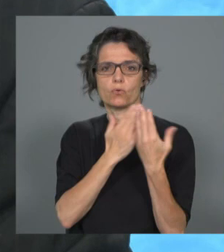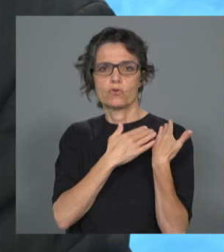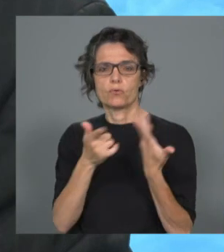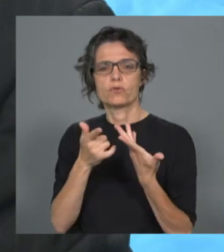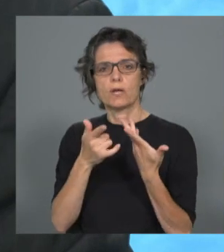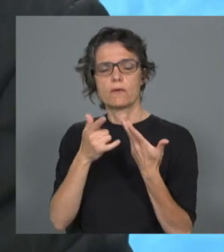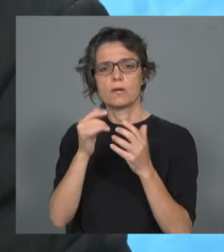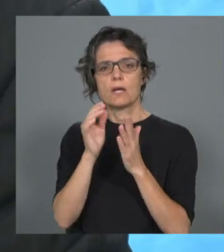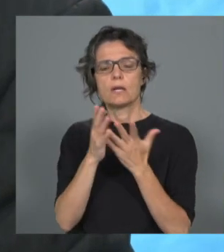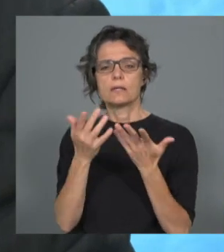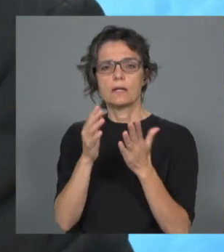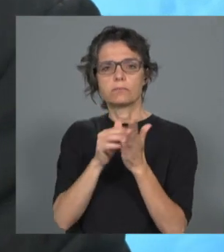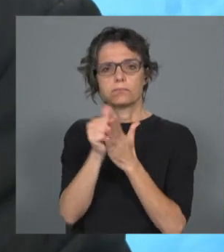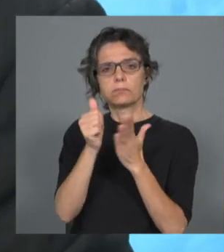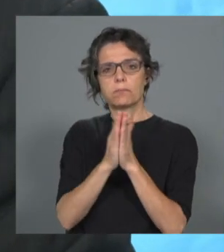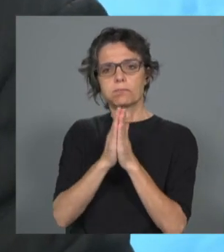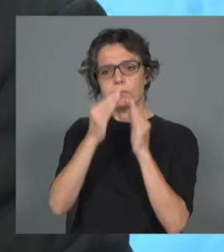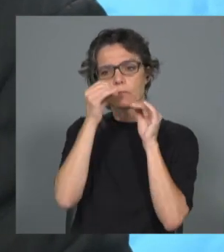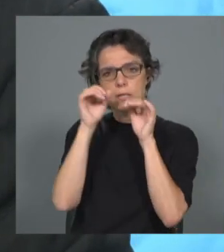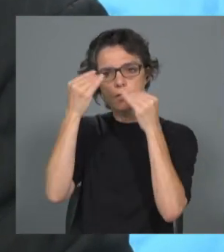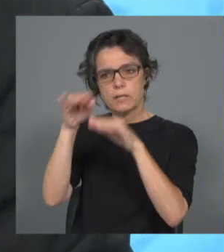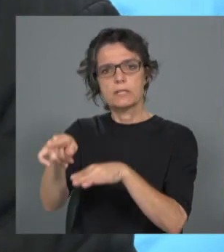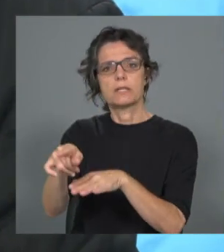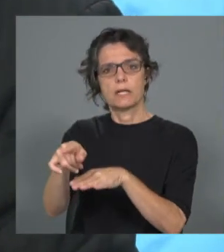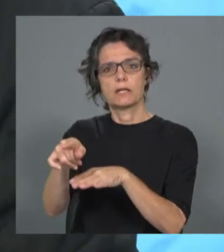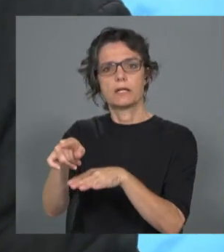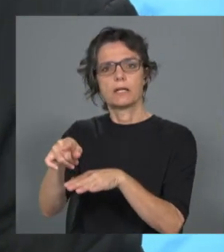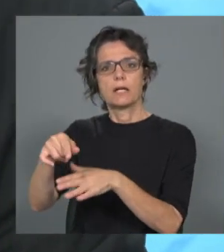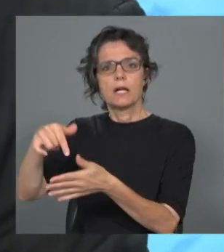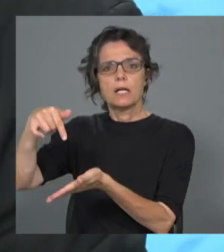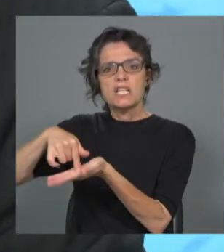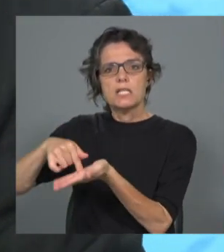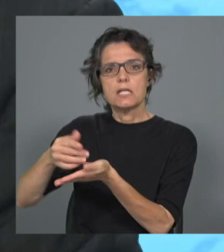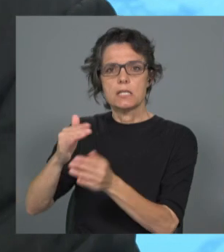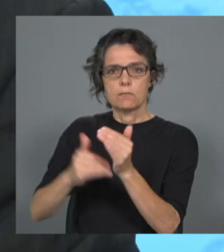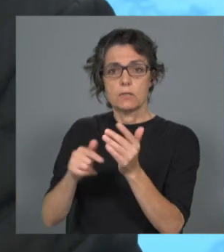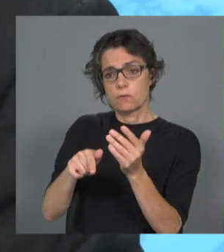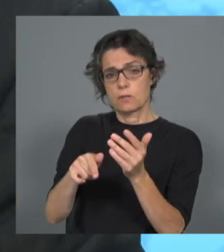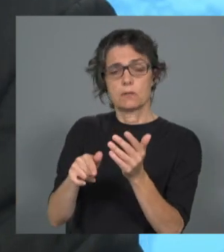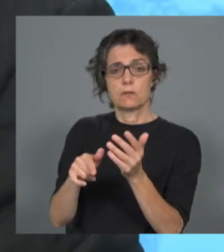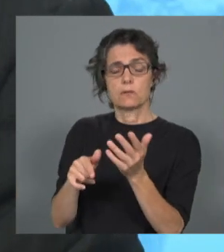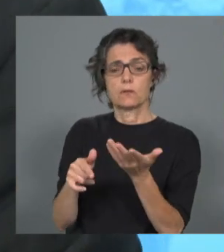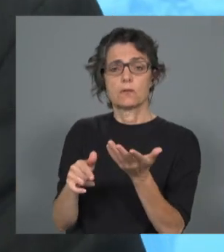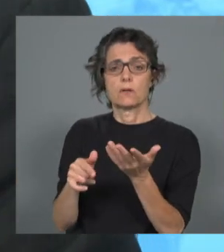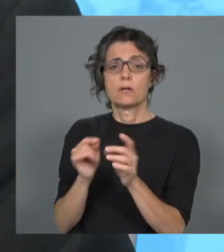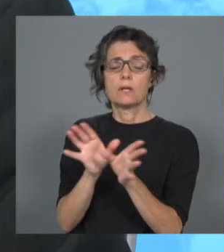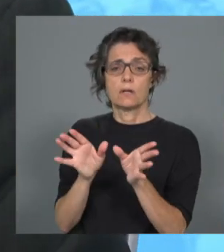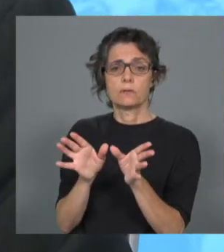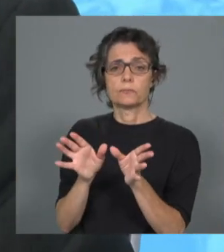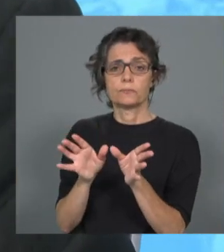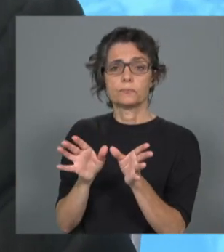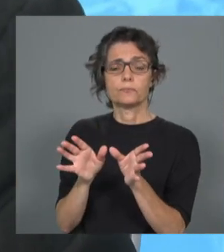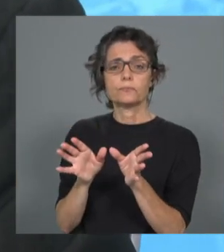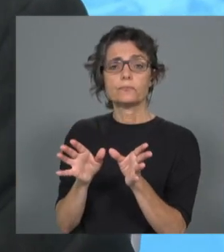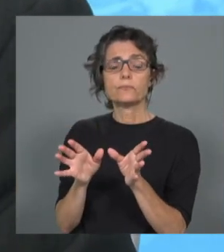com todas as suas condições e exigências, isso significa que o conjunto da vida de uma comunidade cristã não